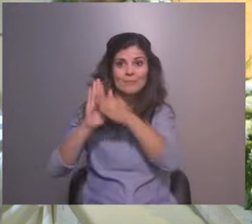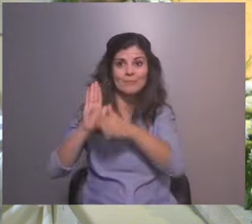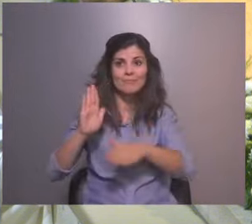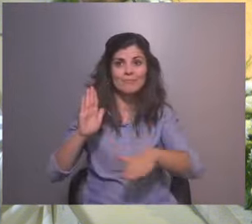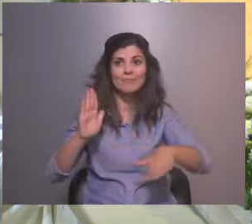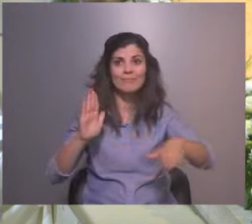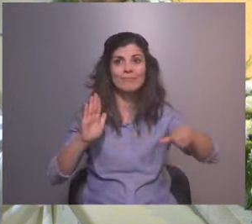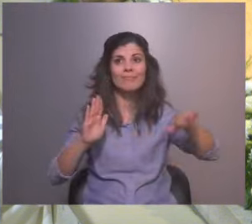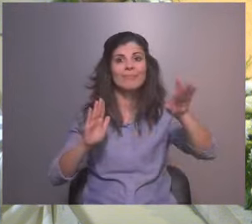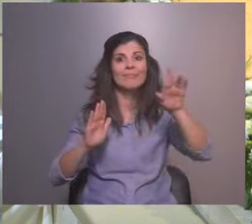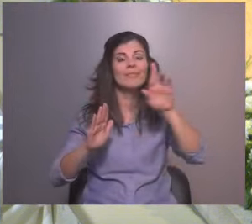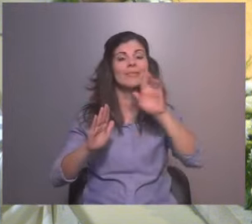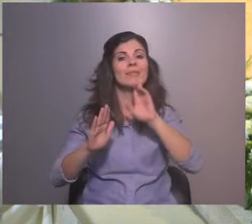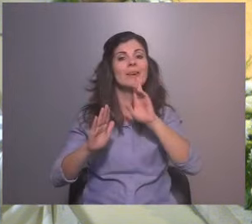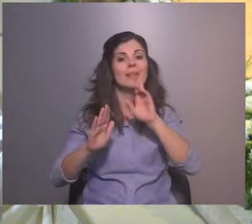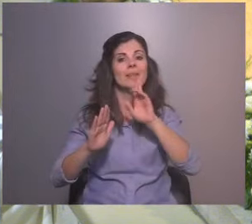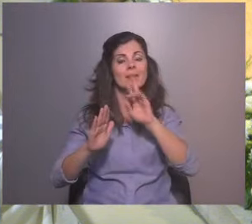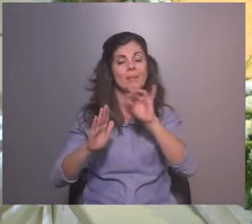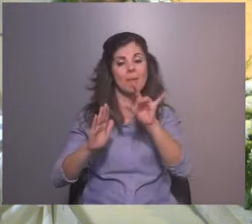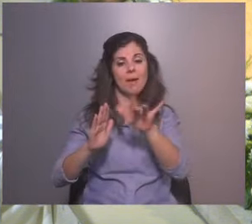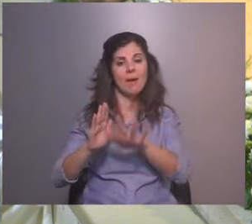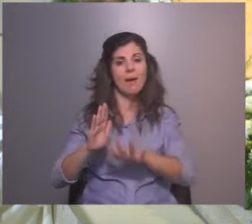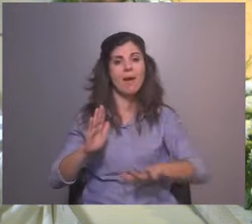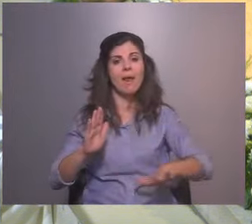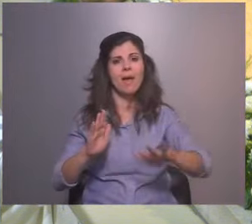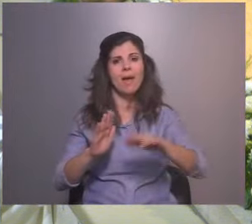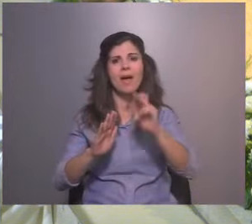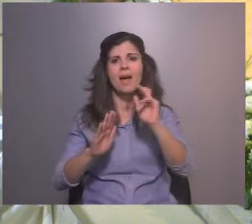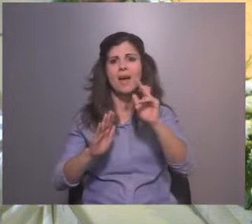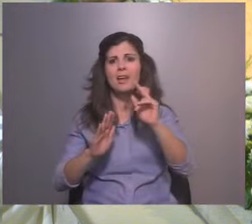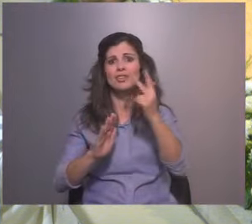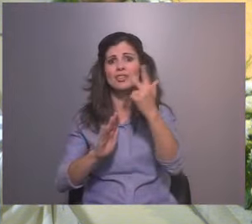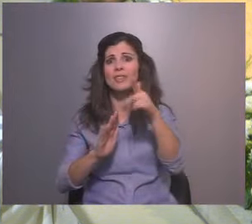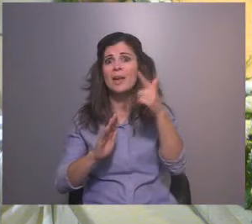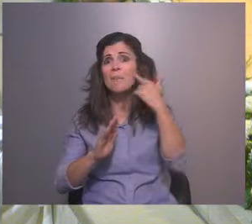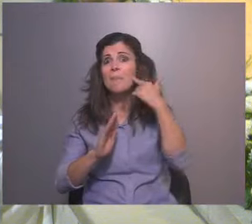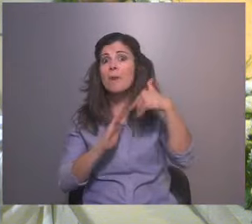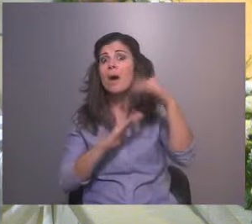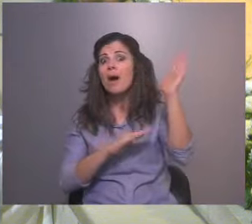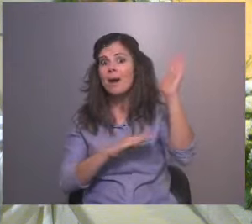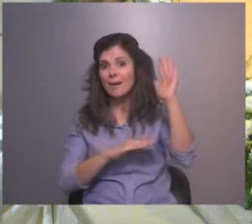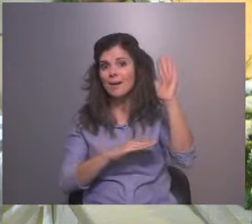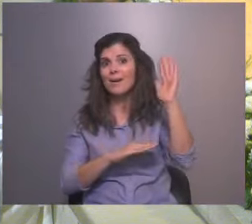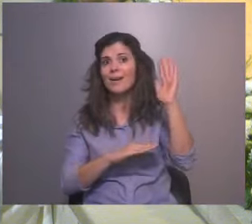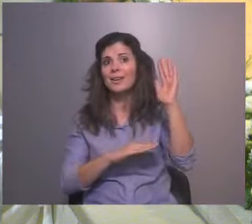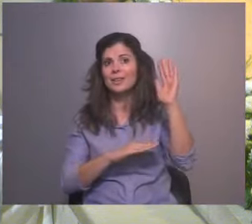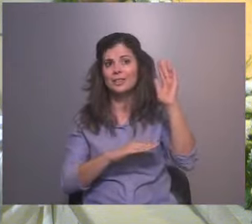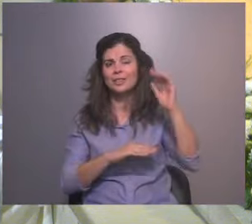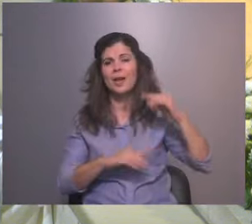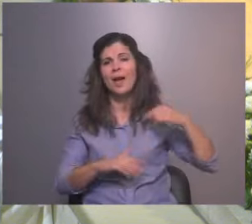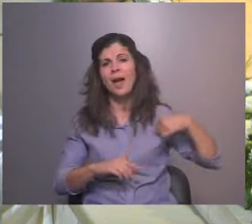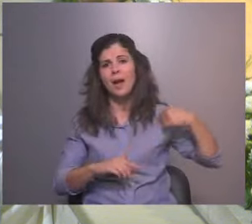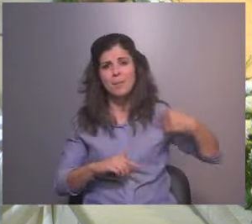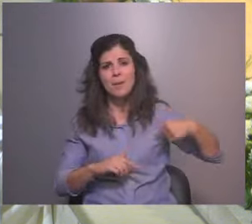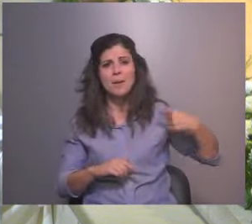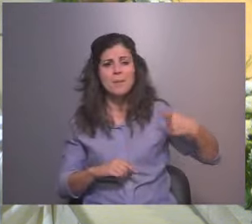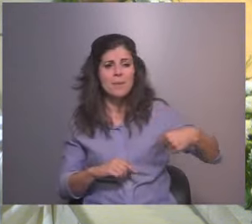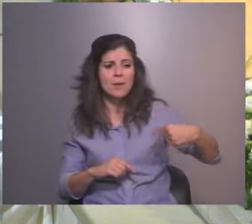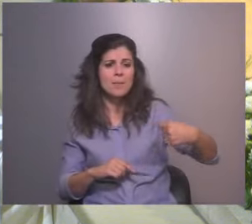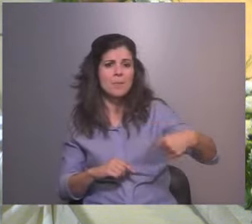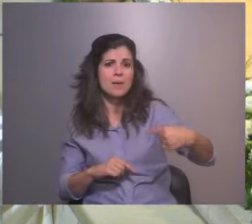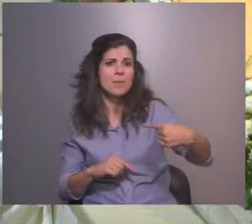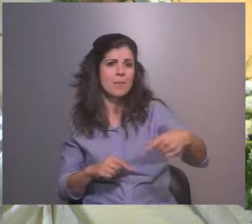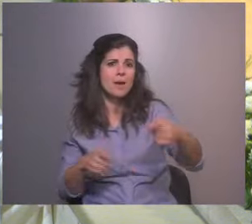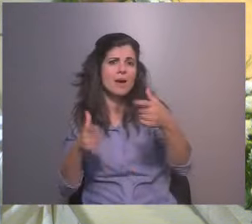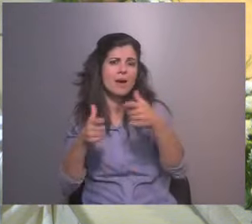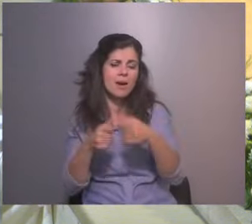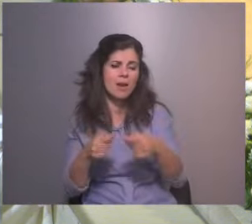Maria, que aclamamos hoje como Rainha da Paz.